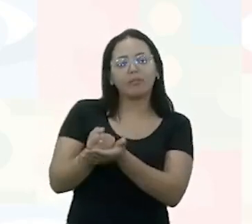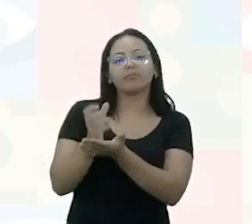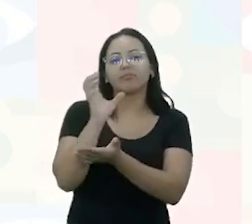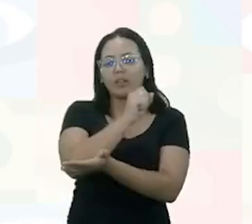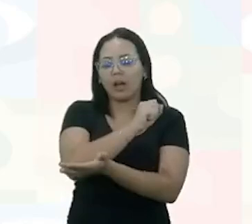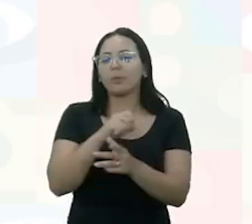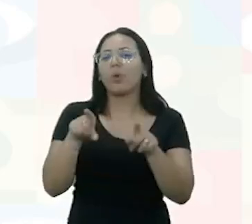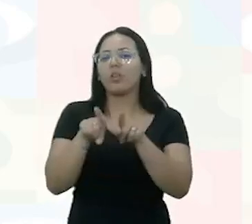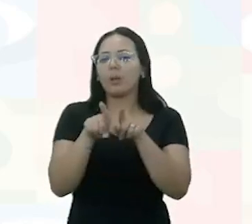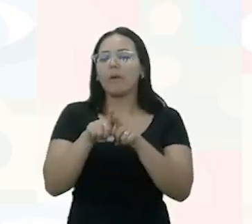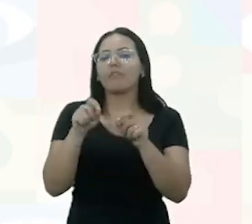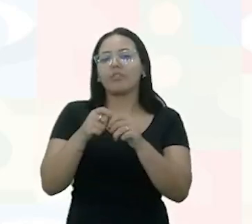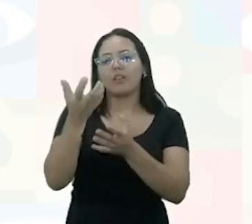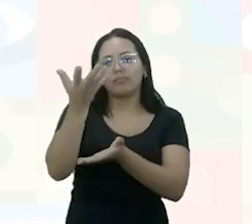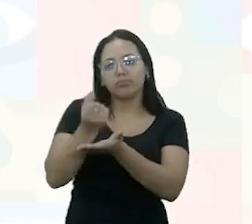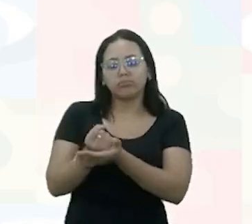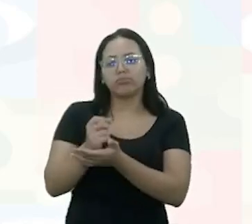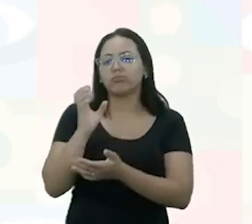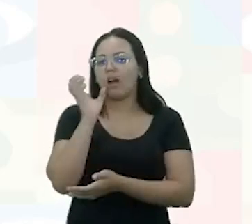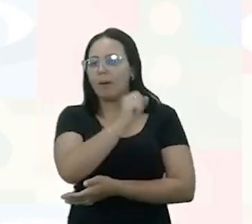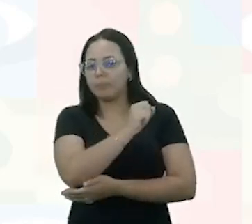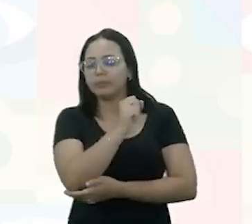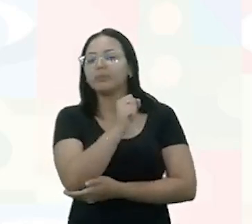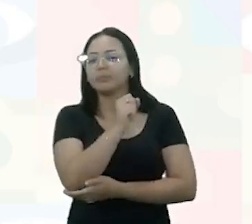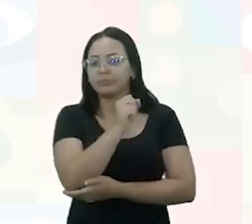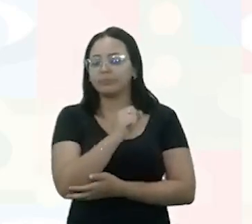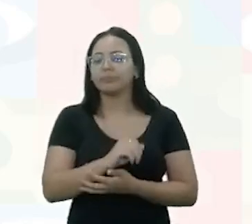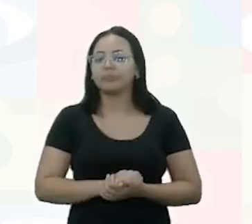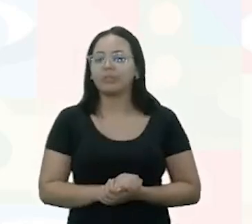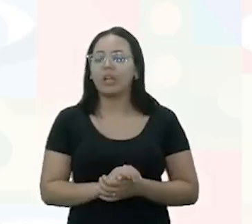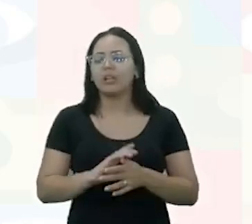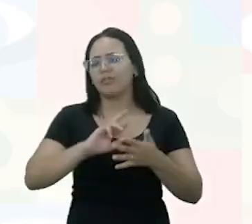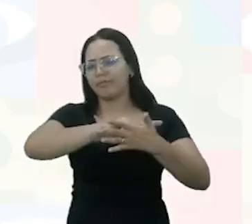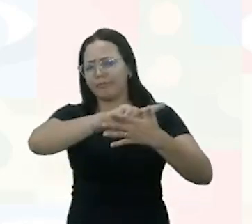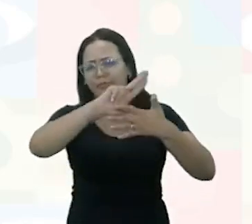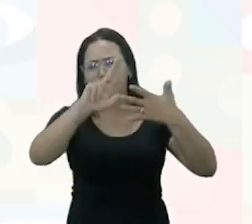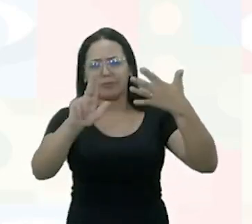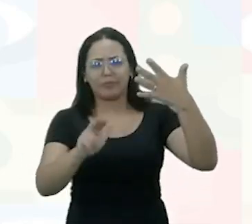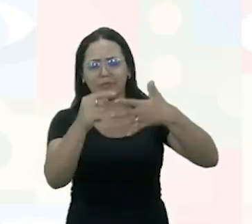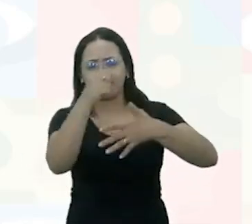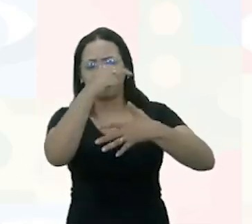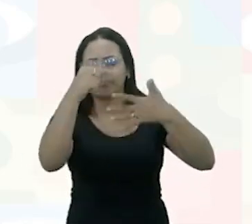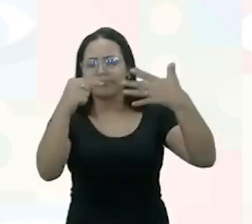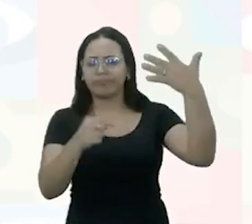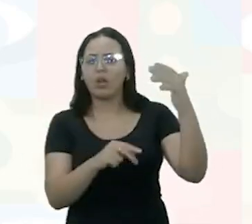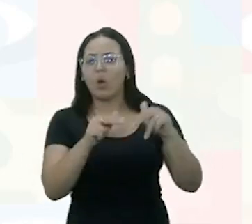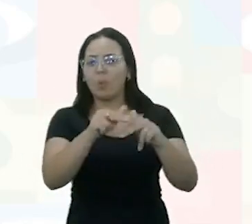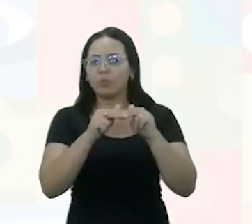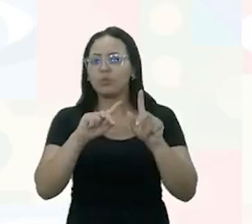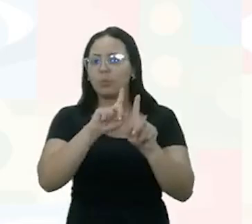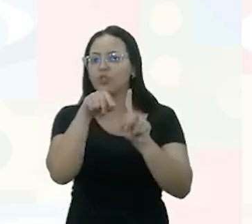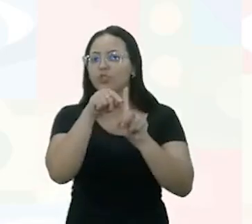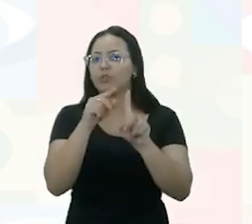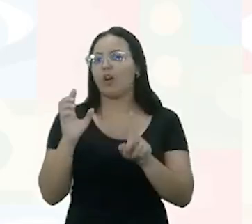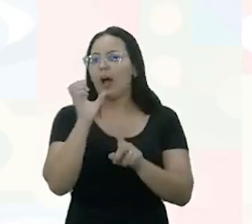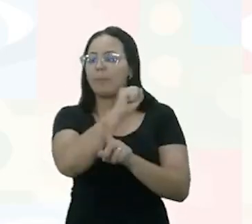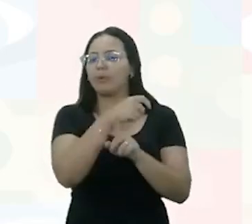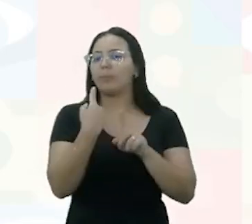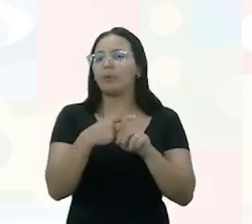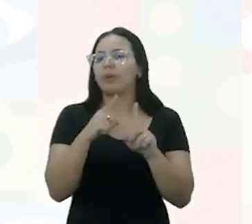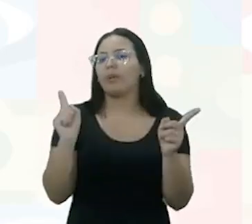poder fazer backup, e dentre outros. A ideia é que ele se torne rápido porque ele é